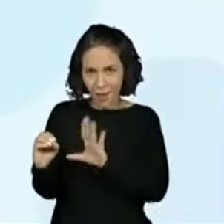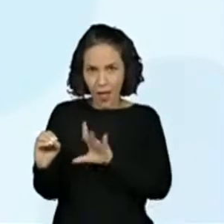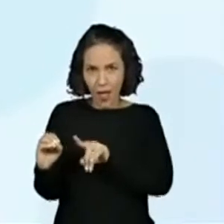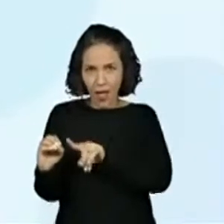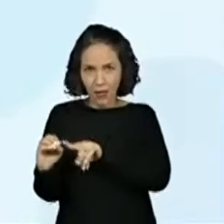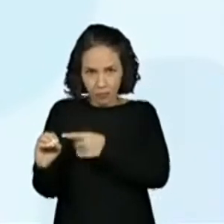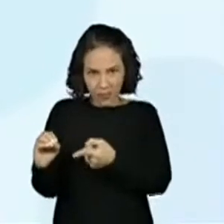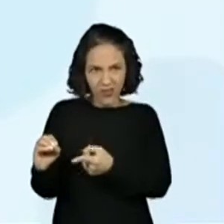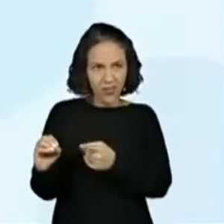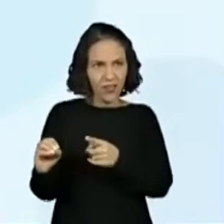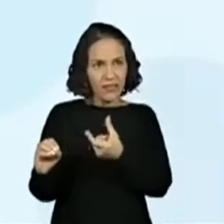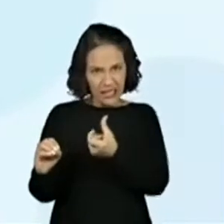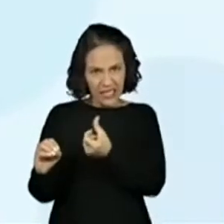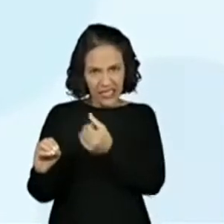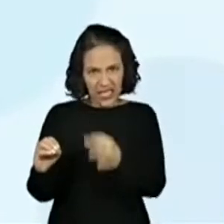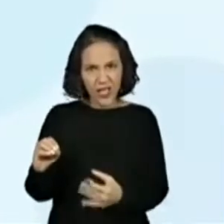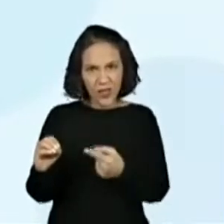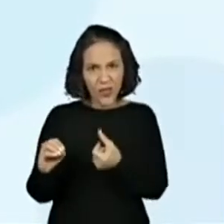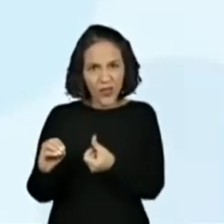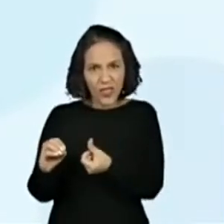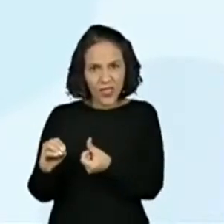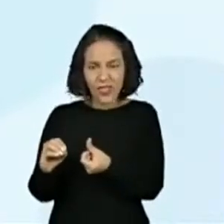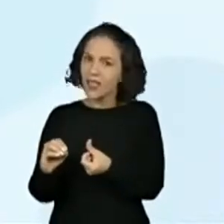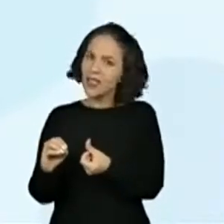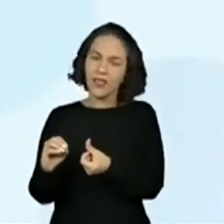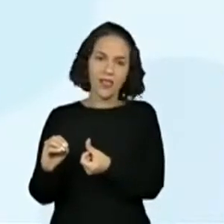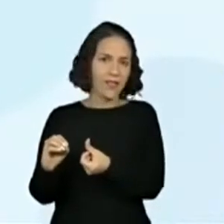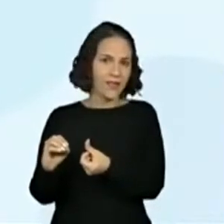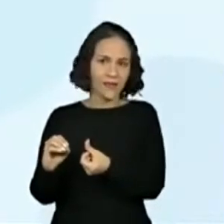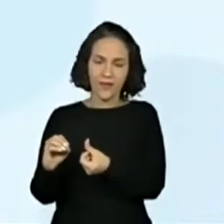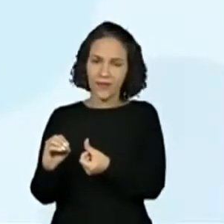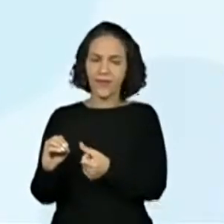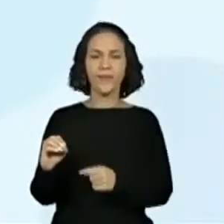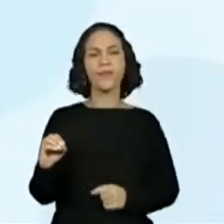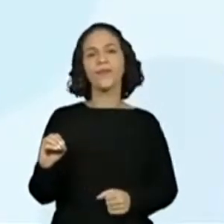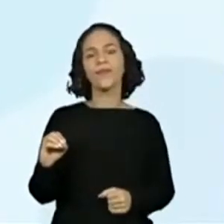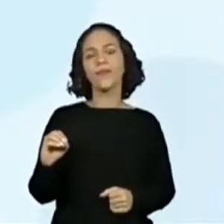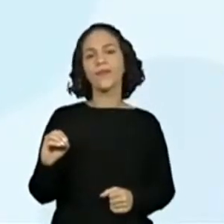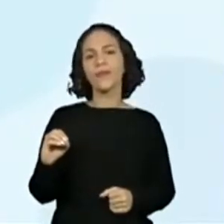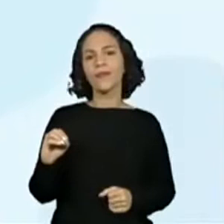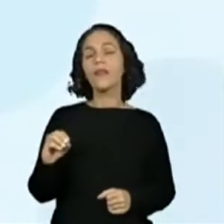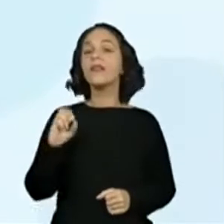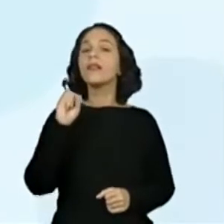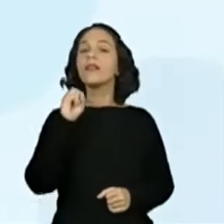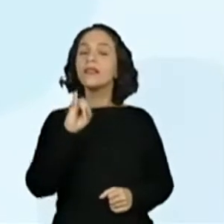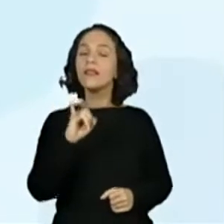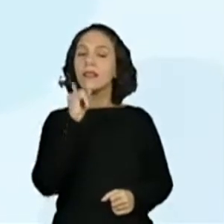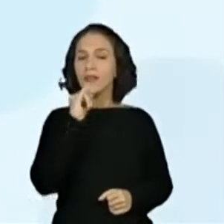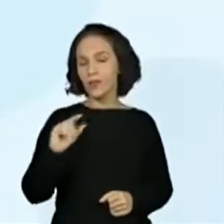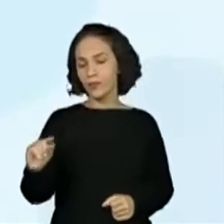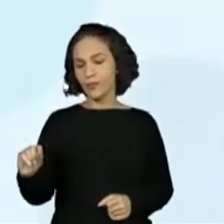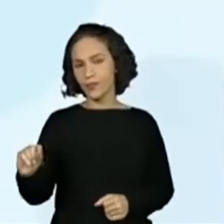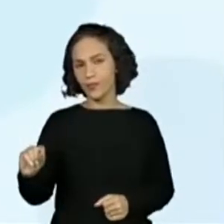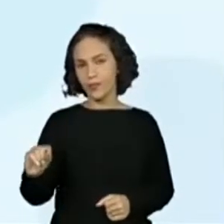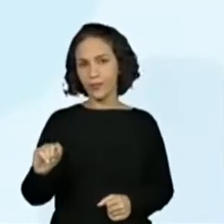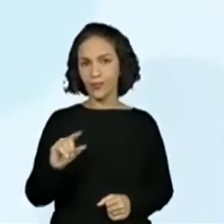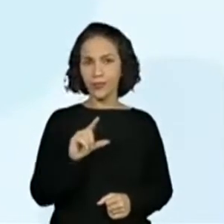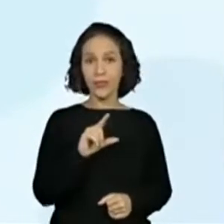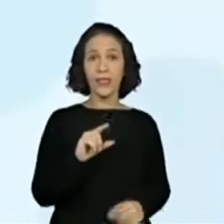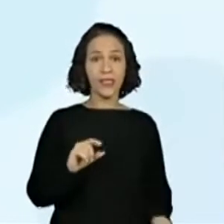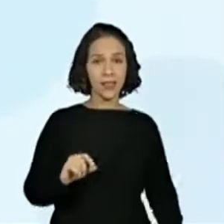agora o próximo número? Olha, eu tenho aqui o zero. Se fôssemos colocar aí na ordem do menor para o